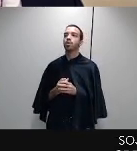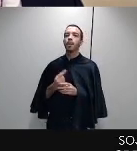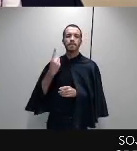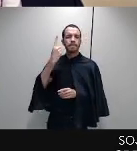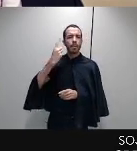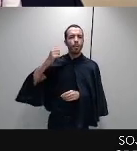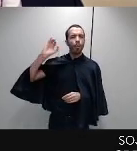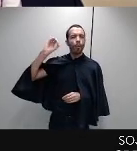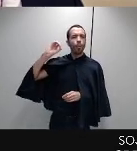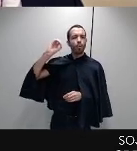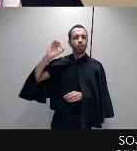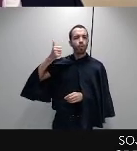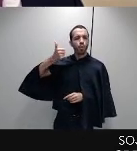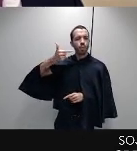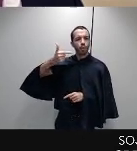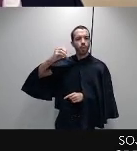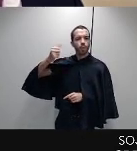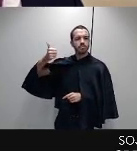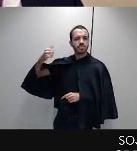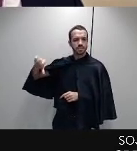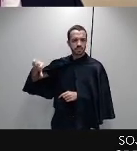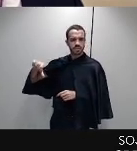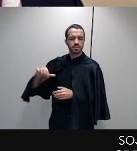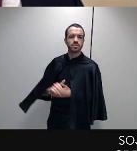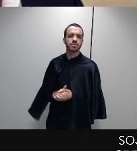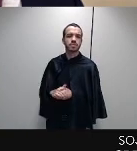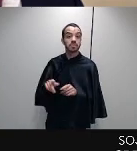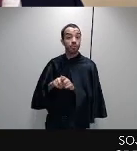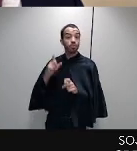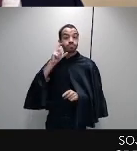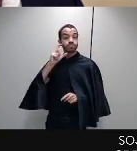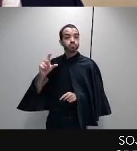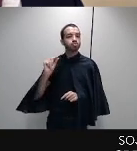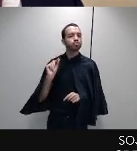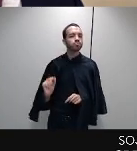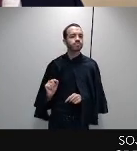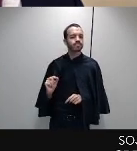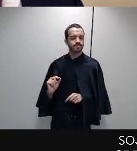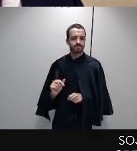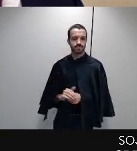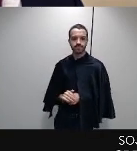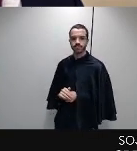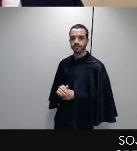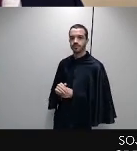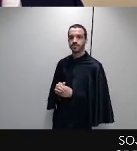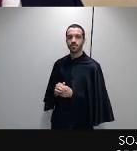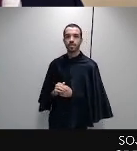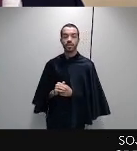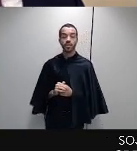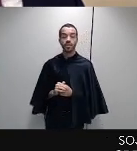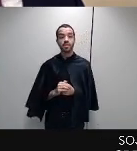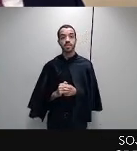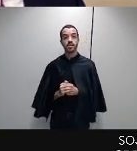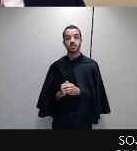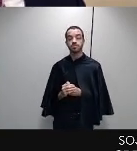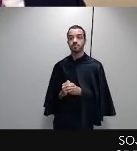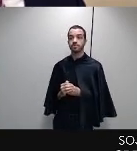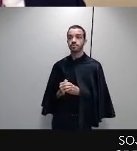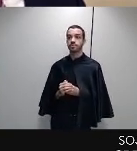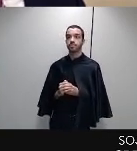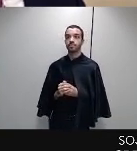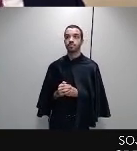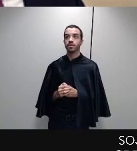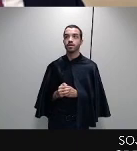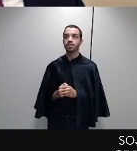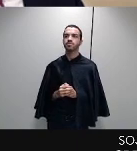índice conseguindo orthocrin é o seguinte a necessidade de aguardar o término da ação de falência